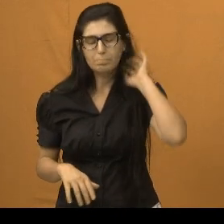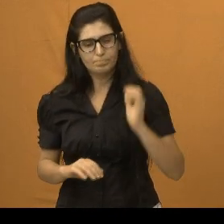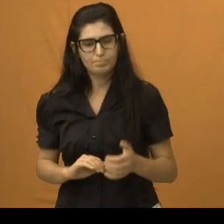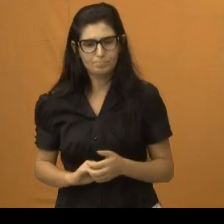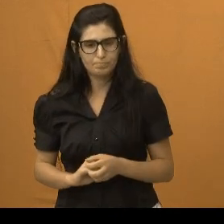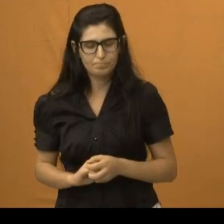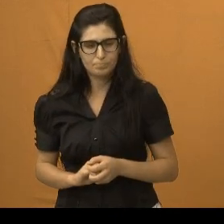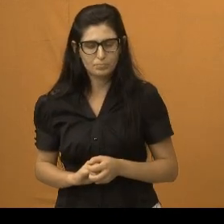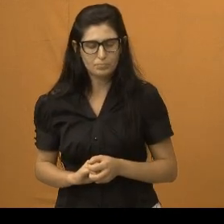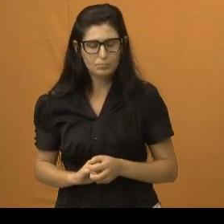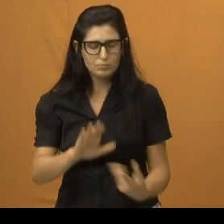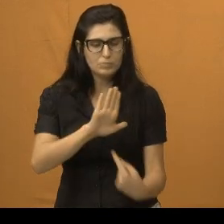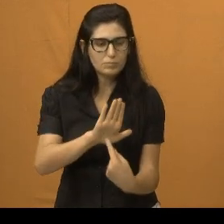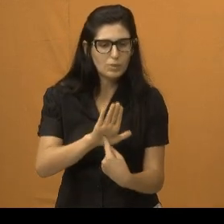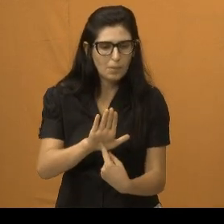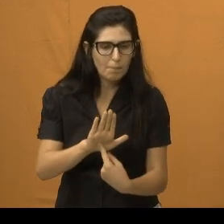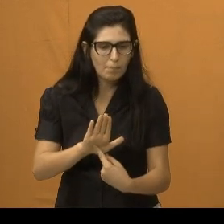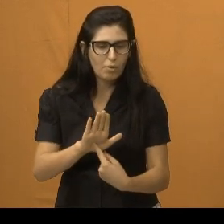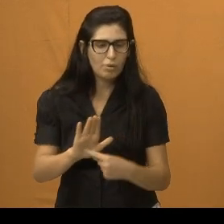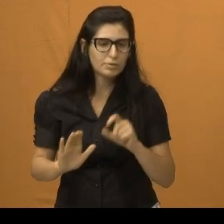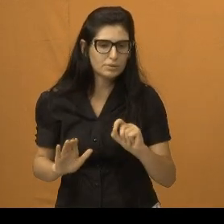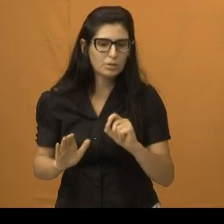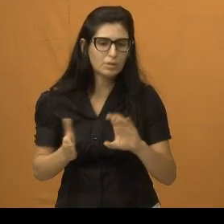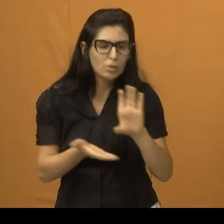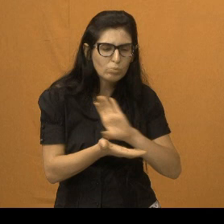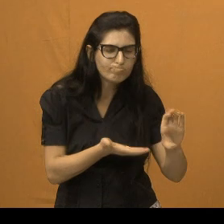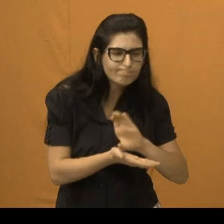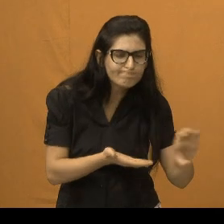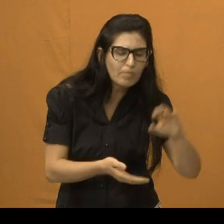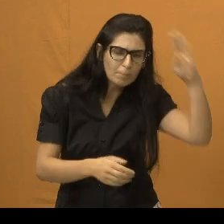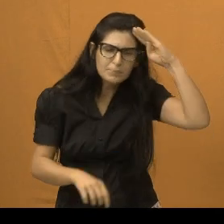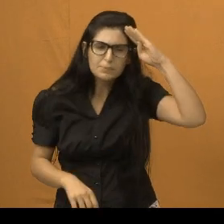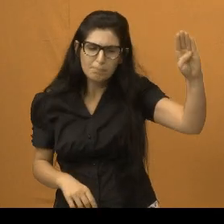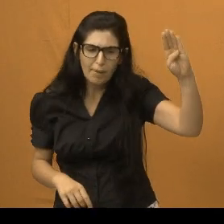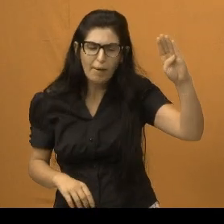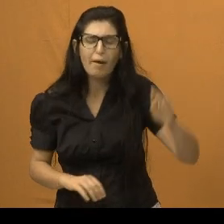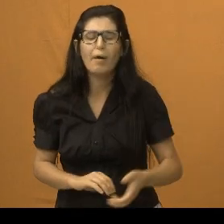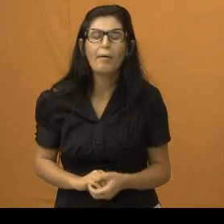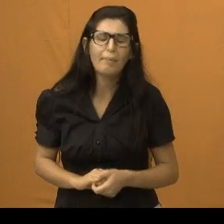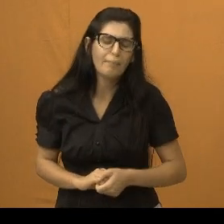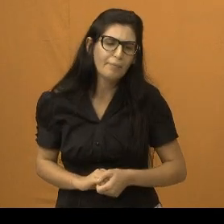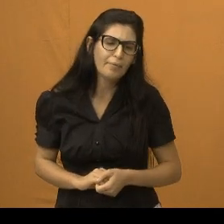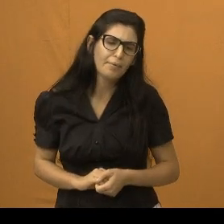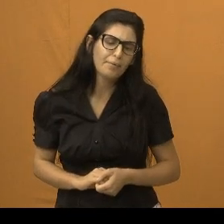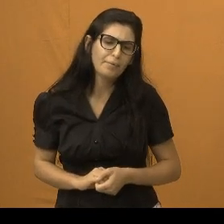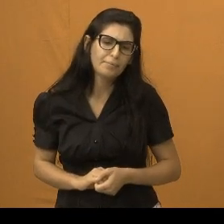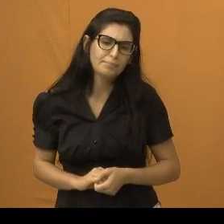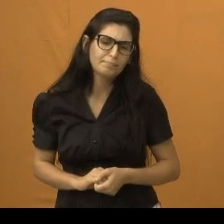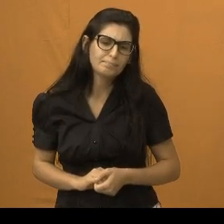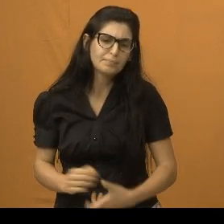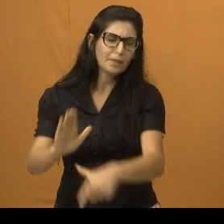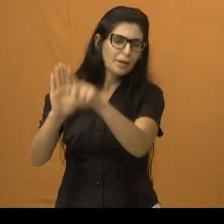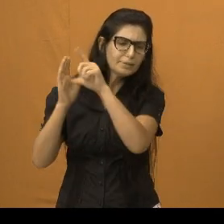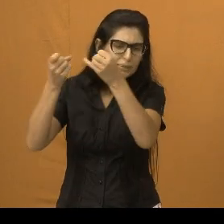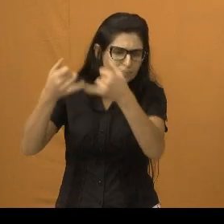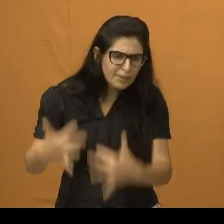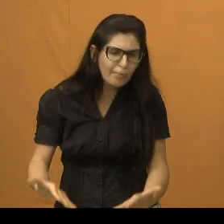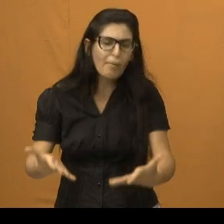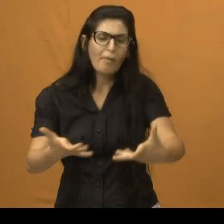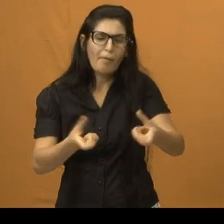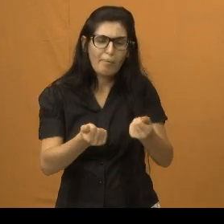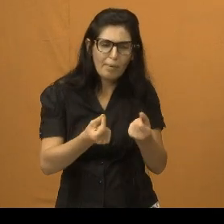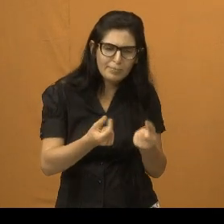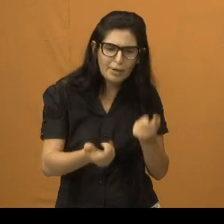Aqui eu coloco para vocês algumas receitas principais, né, que nós falamos anteriormente como corrente de